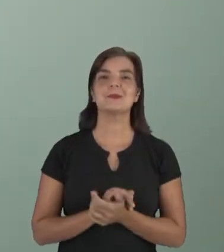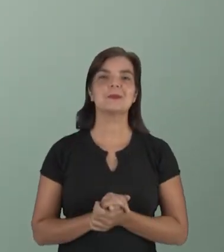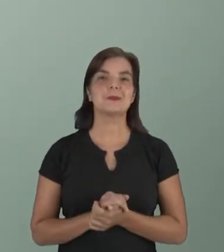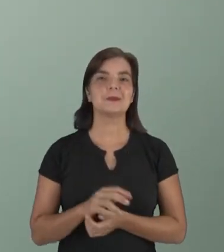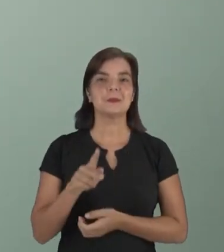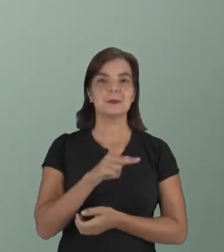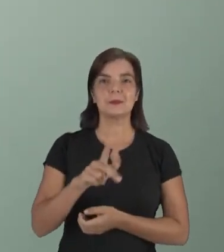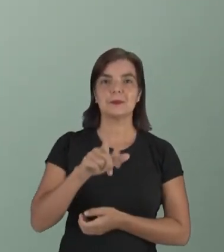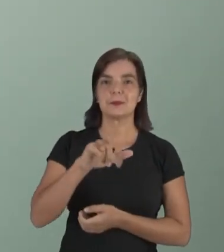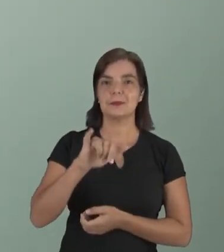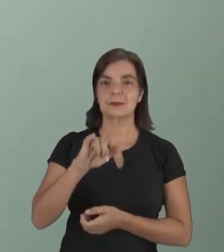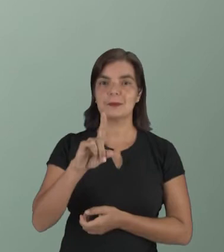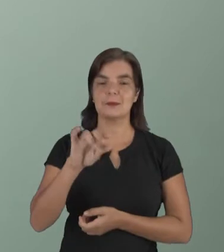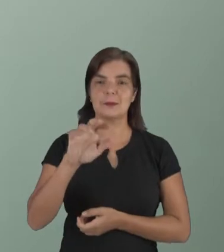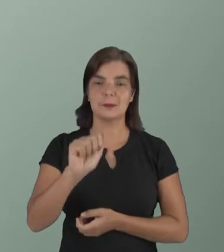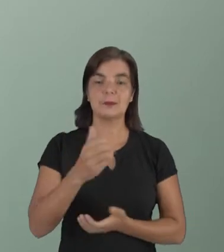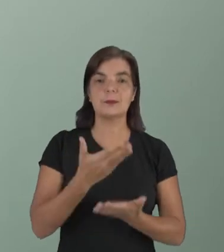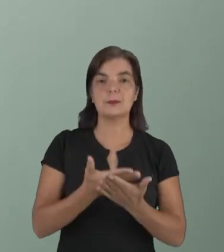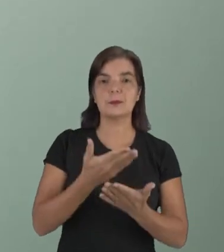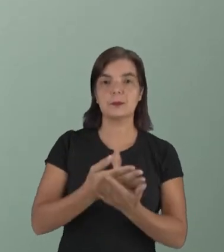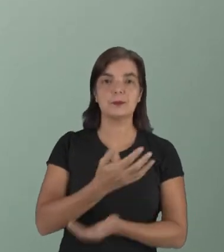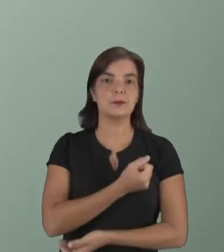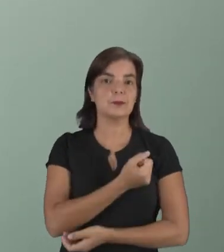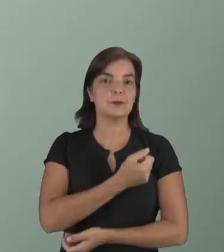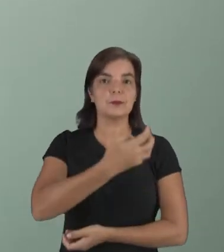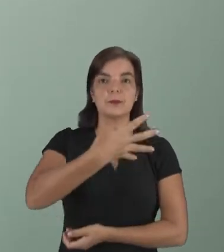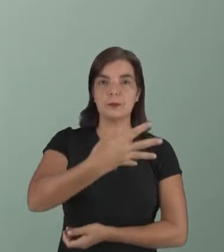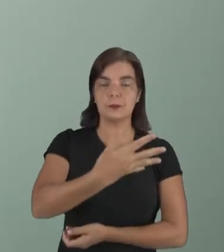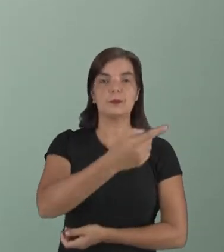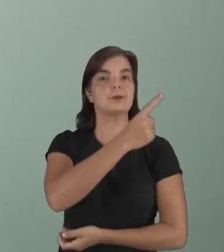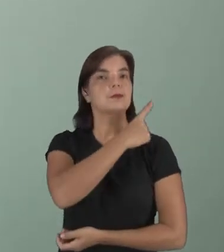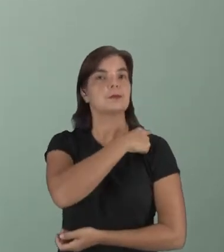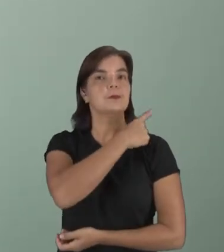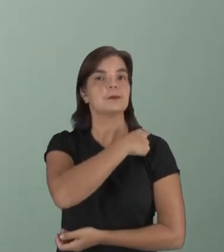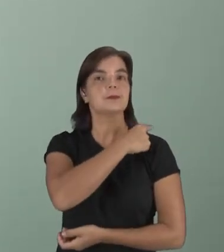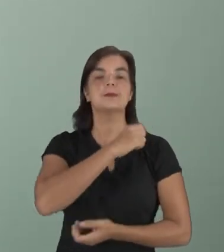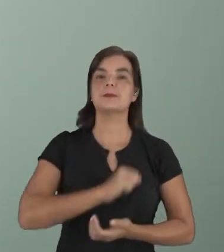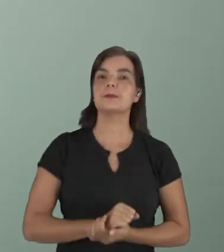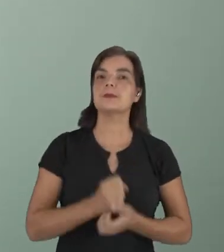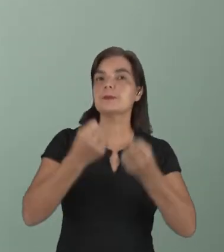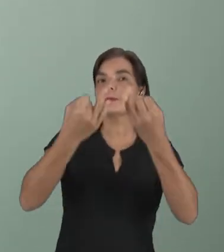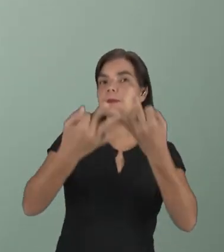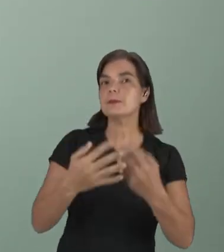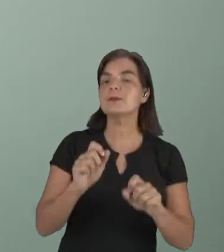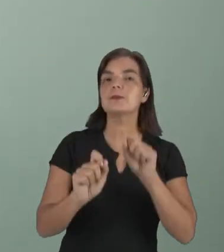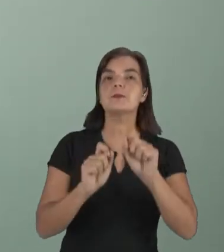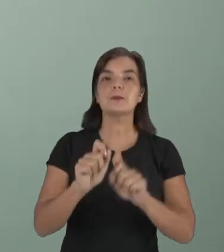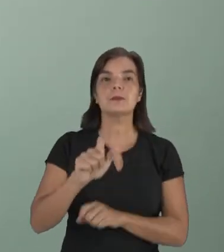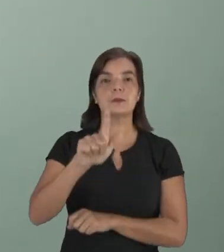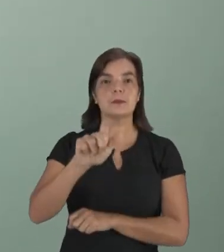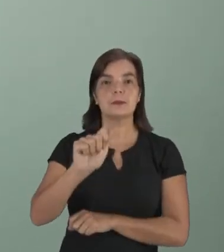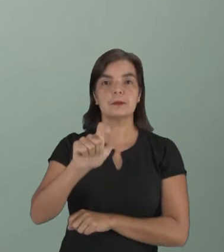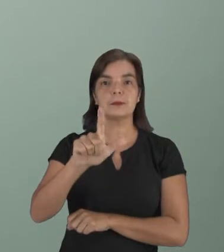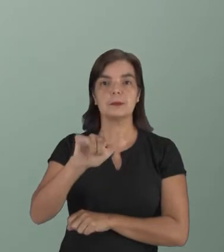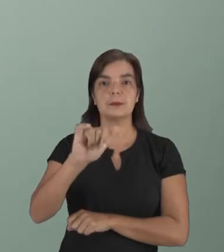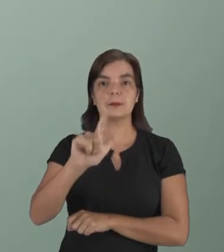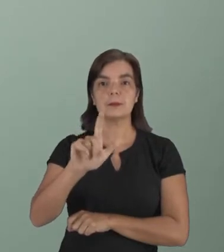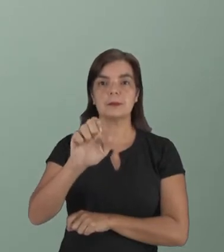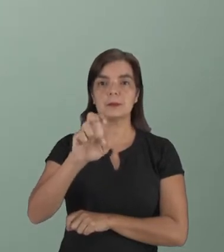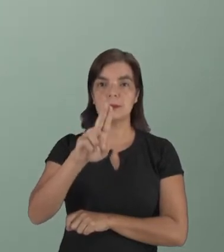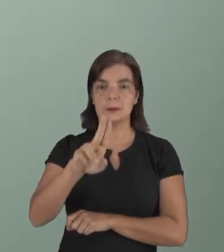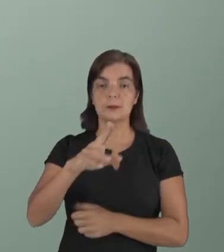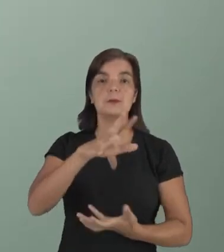eu sou a professora Lídia e hoje na nossa aula de número 4 da primeira série do ensino médio, nós vamos falar sobre Galileu e a